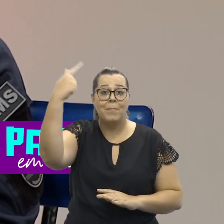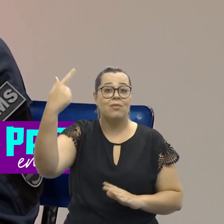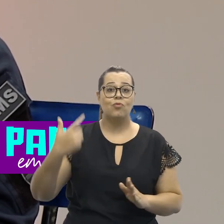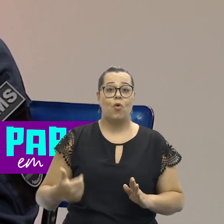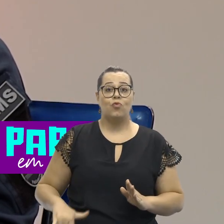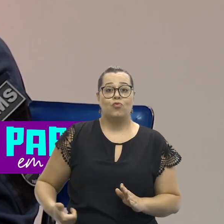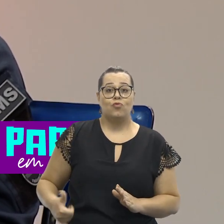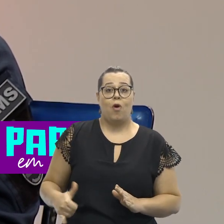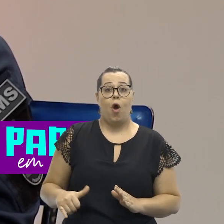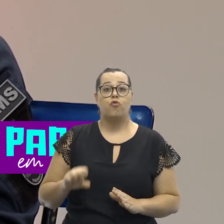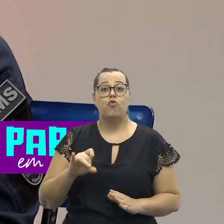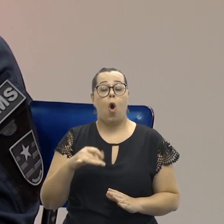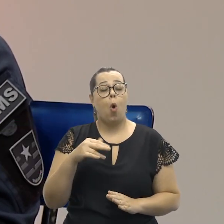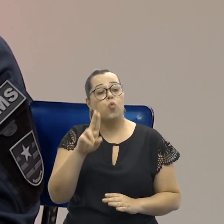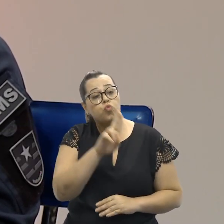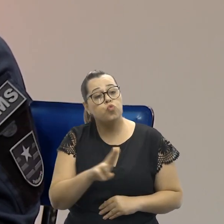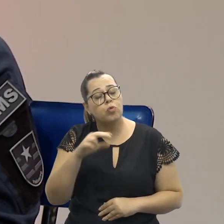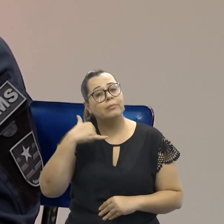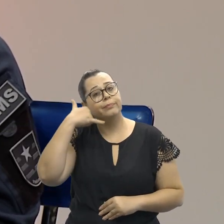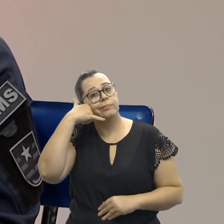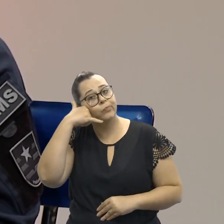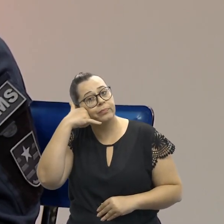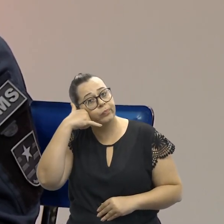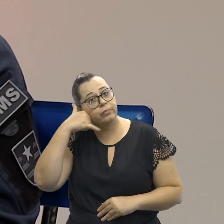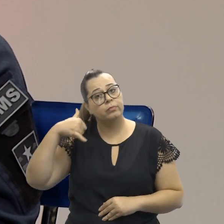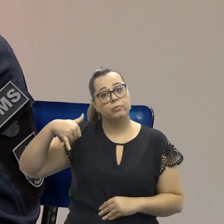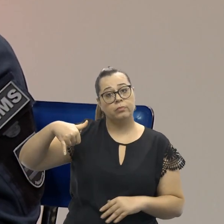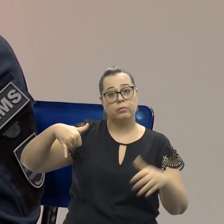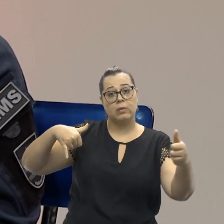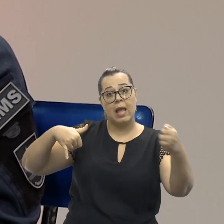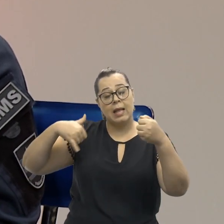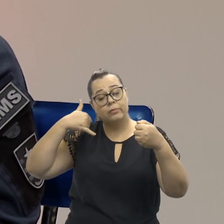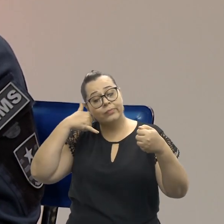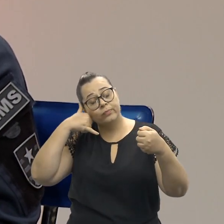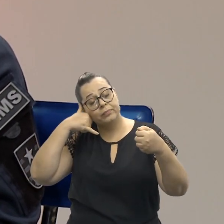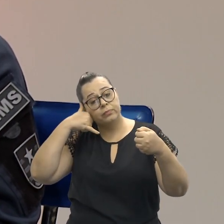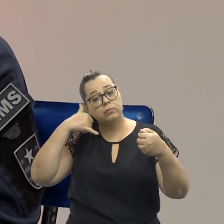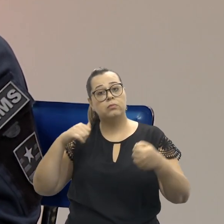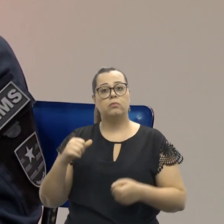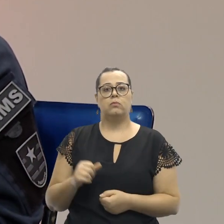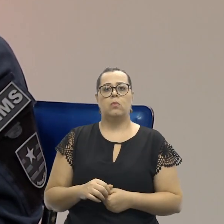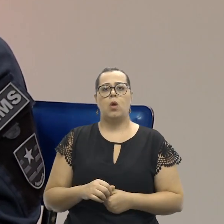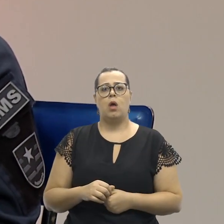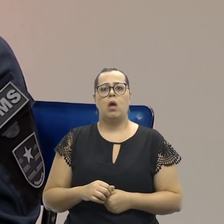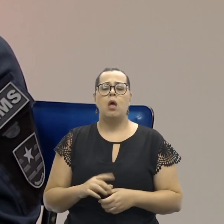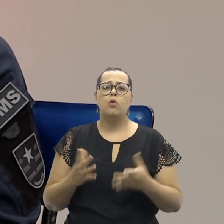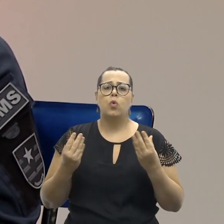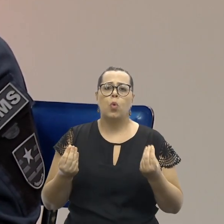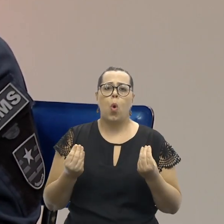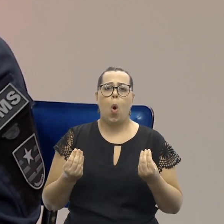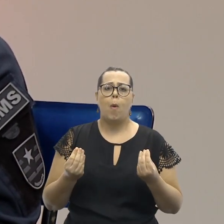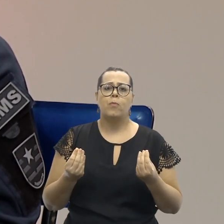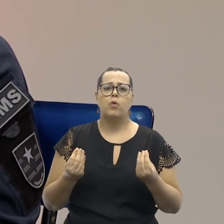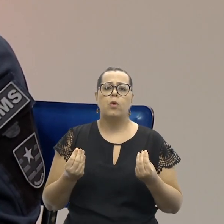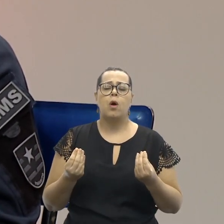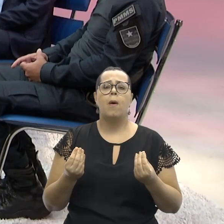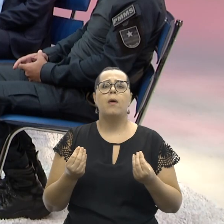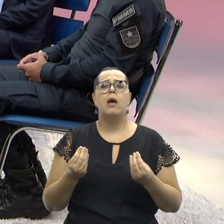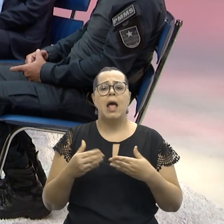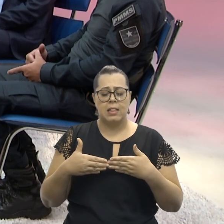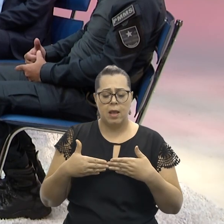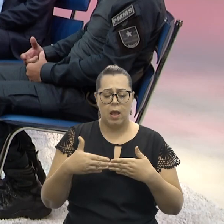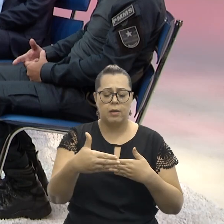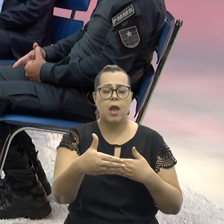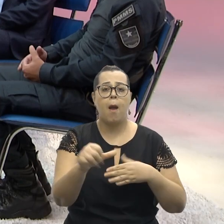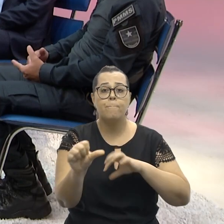usado para que a pessoa conversasse utilizando o celular, tirasse uma das mãos do veículo e fizesse uso do telefone.